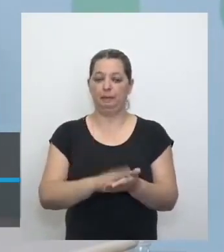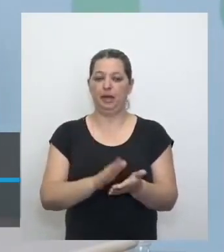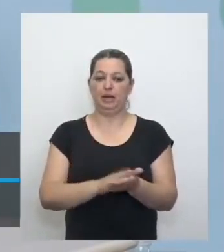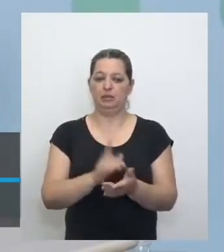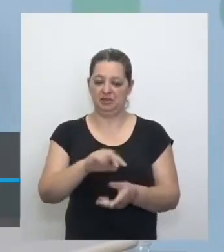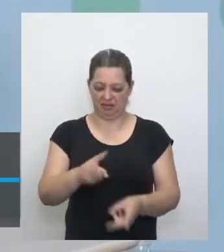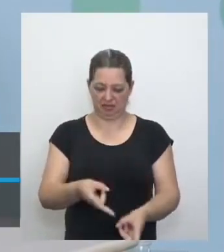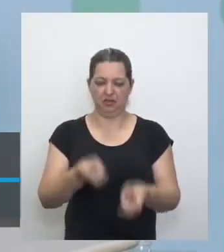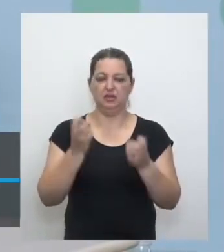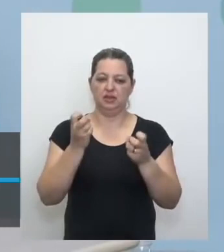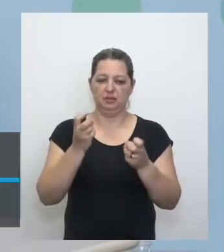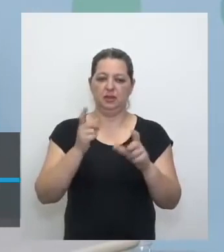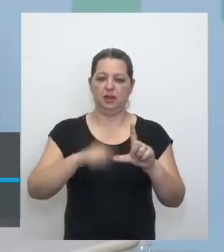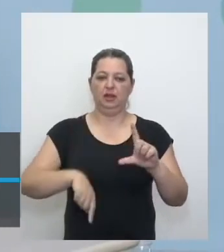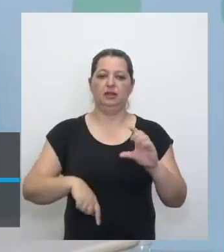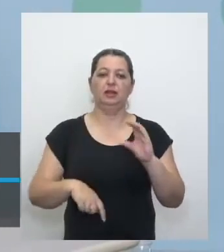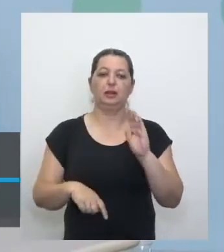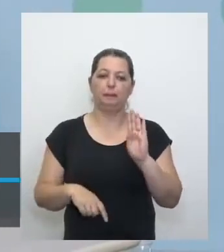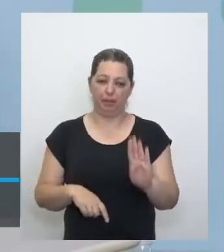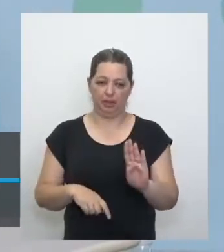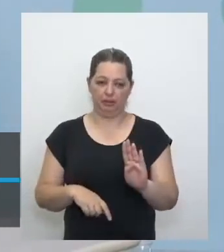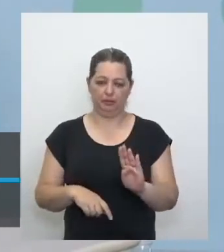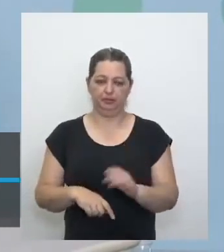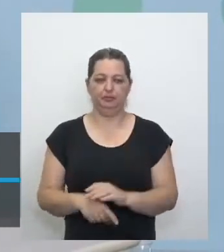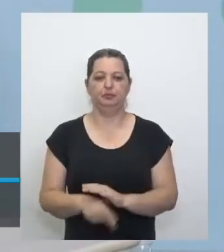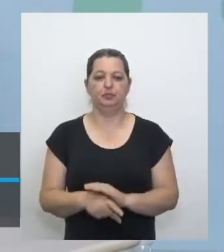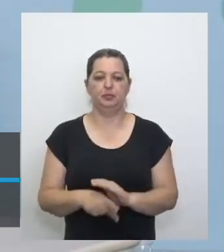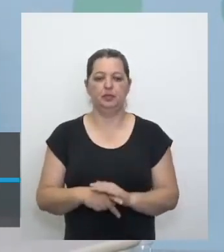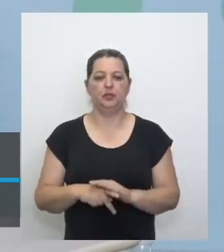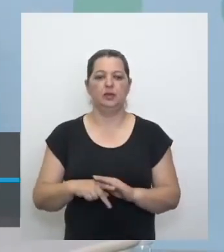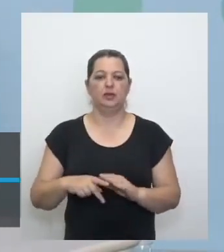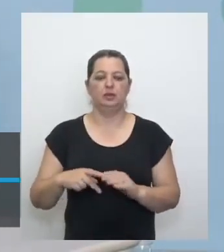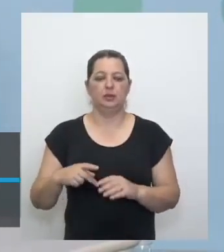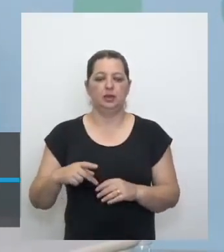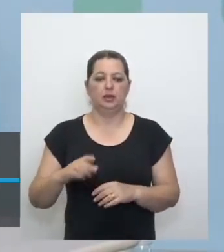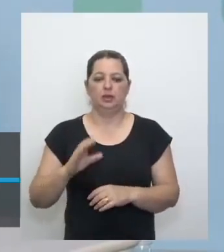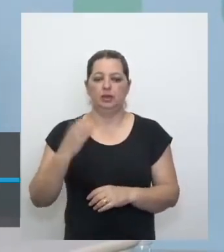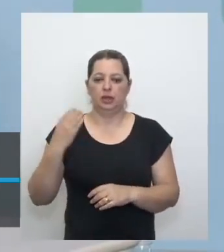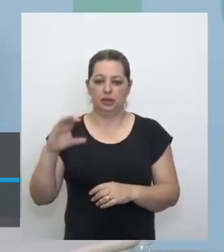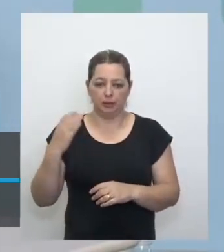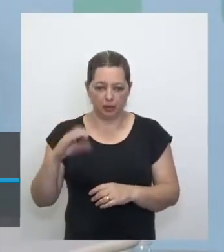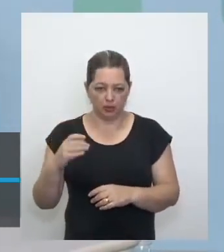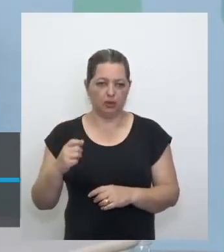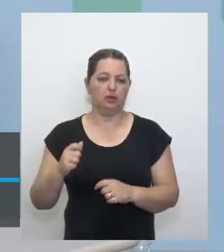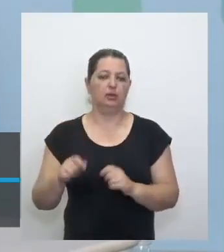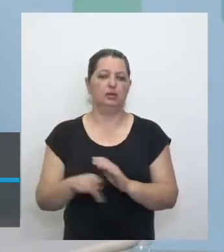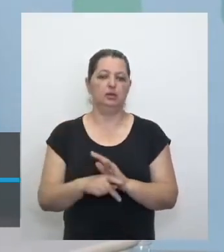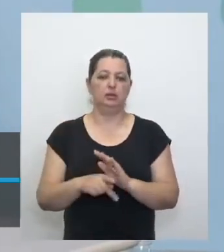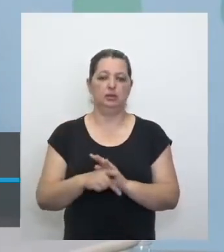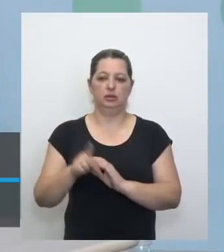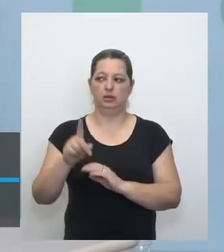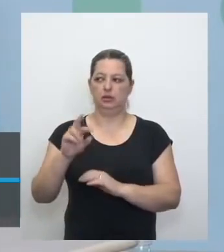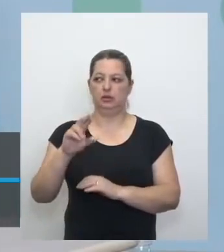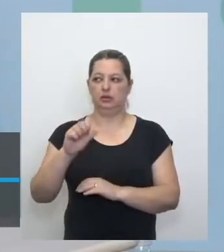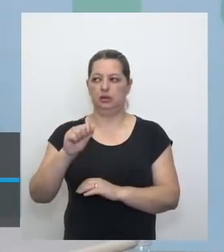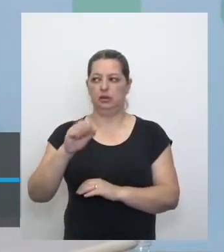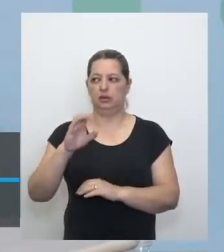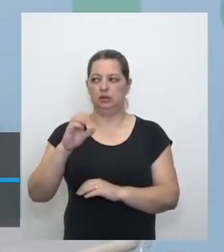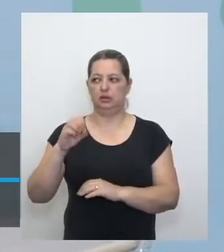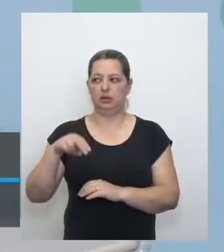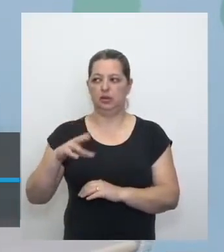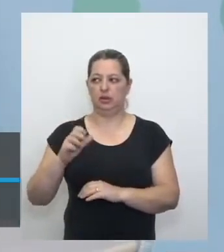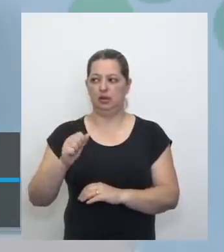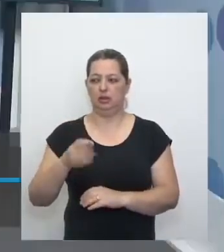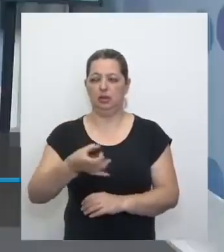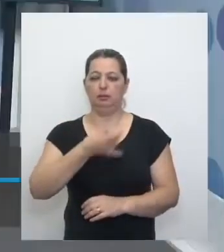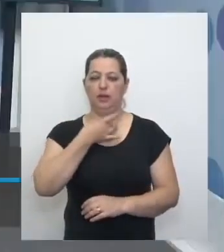percebeu que era a letra B. Então, um abraço pessoal da cidade de Oswaldo Cruz, de Carapicuíba, de Dracena e de Marília. Vamos voltar lá e ver